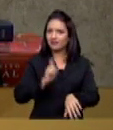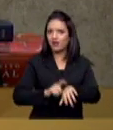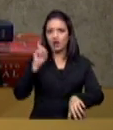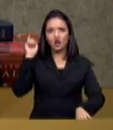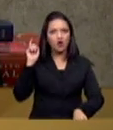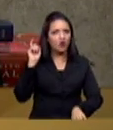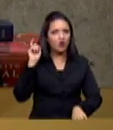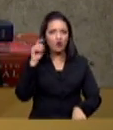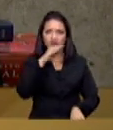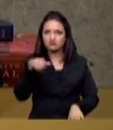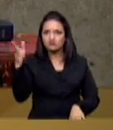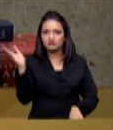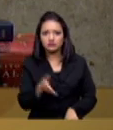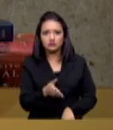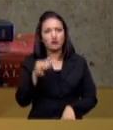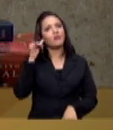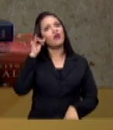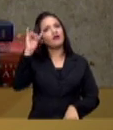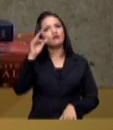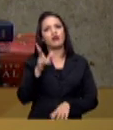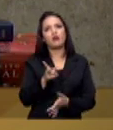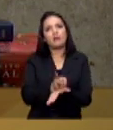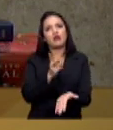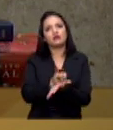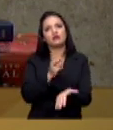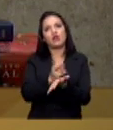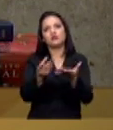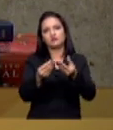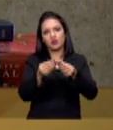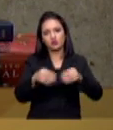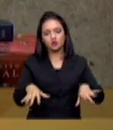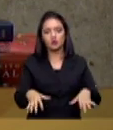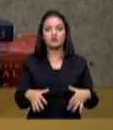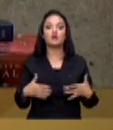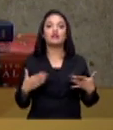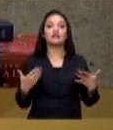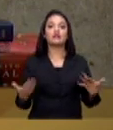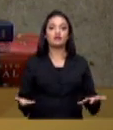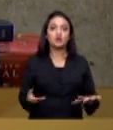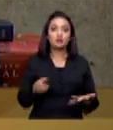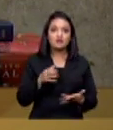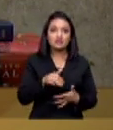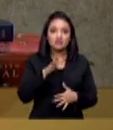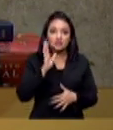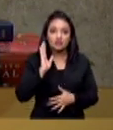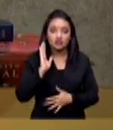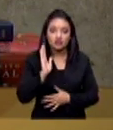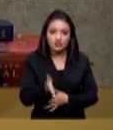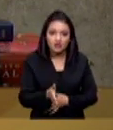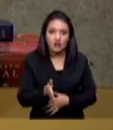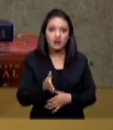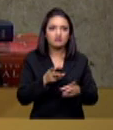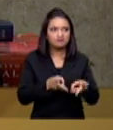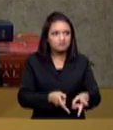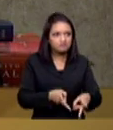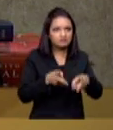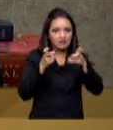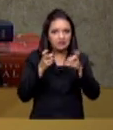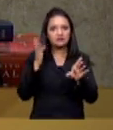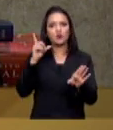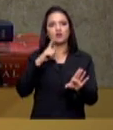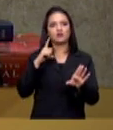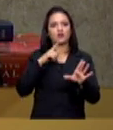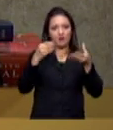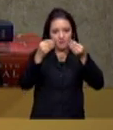sob pena de solidificar aquela lesão. Então, se efetivamente houve uma lesão pelo poder